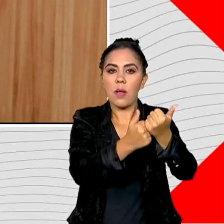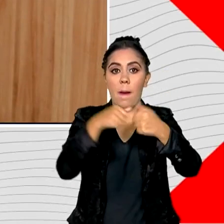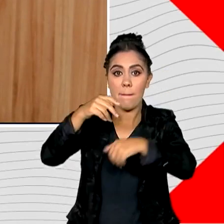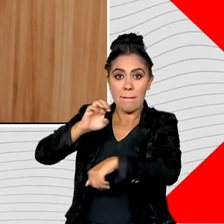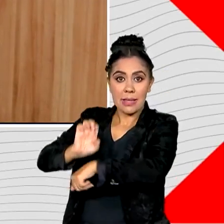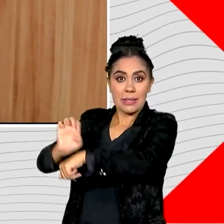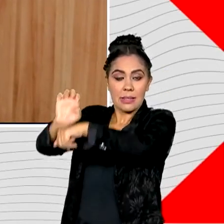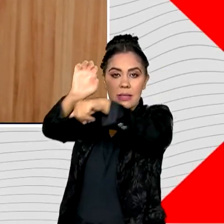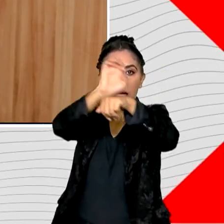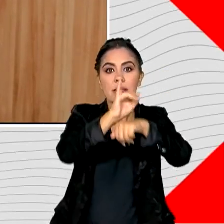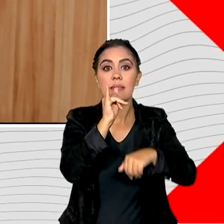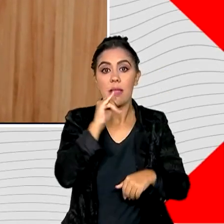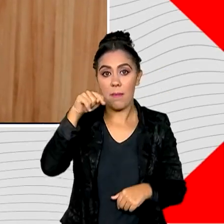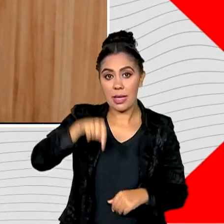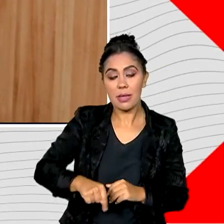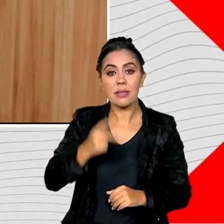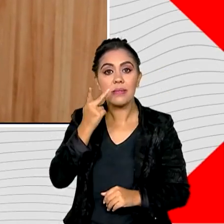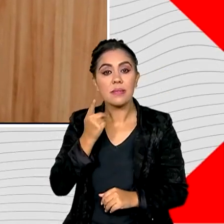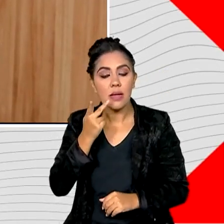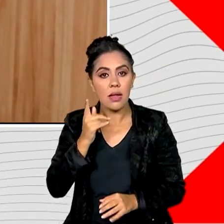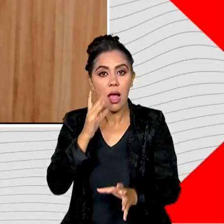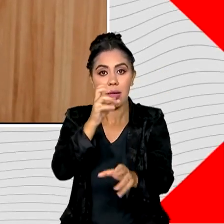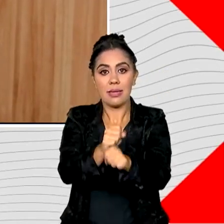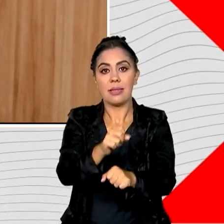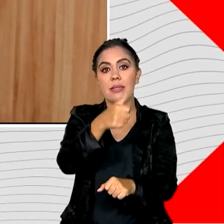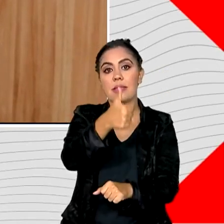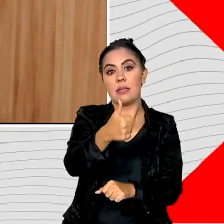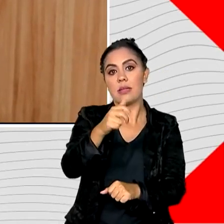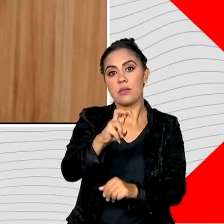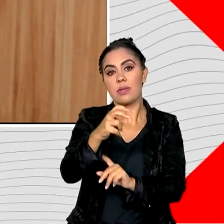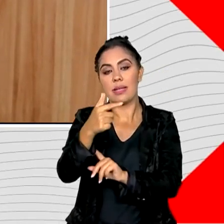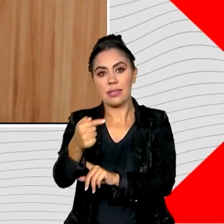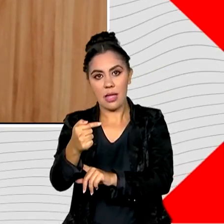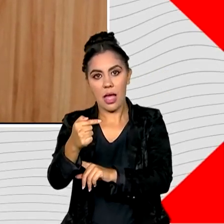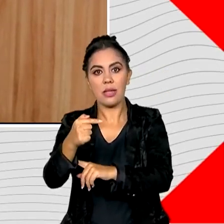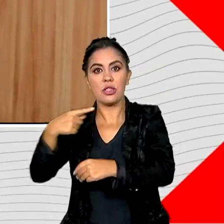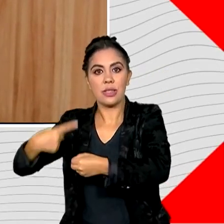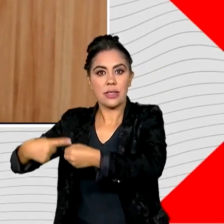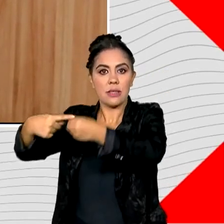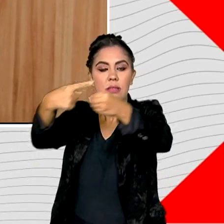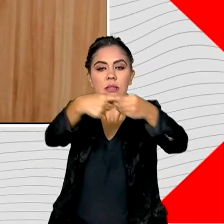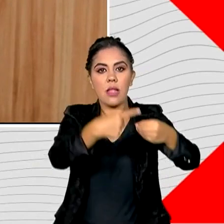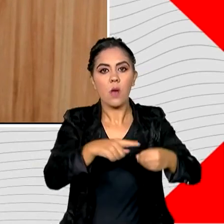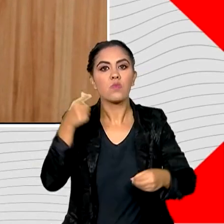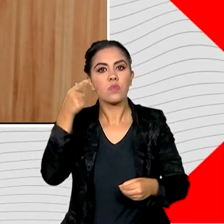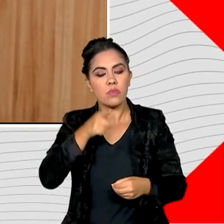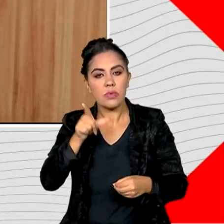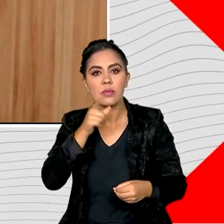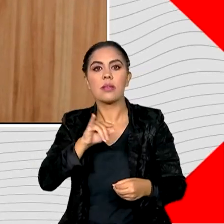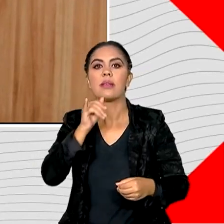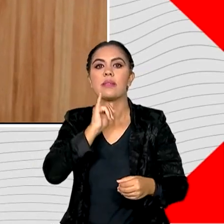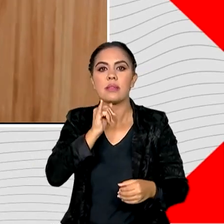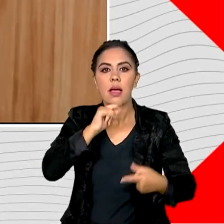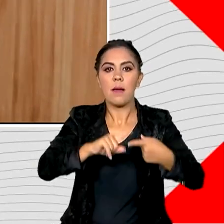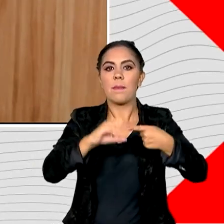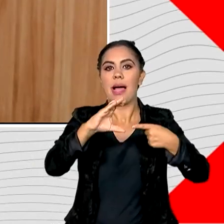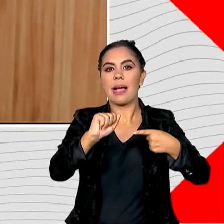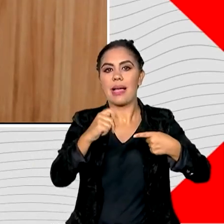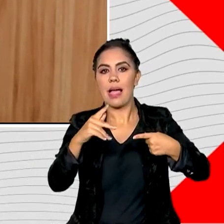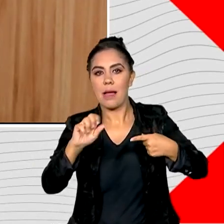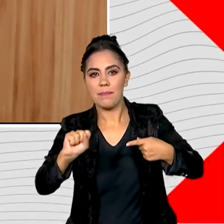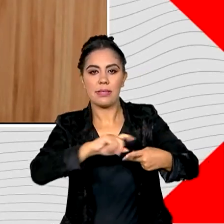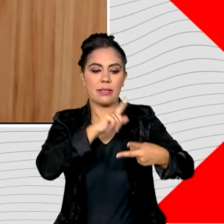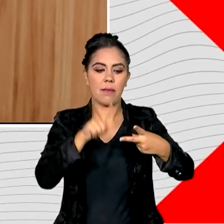exemplo, 157 cidades foram contempladas com alguma estrutura, Nós temos uma demanda por CAPs, por creches que